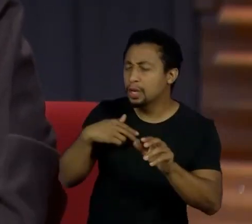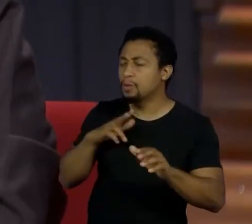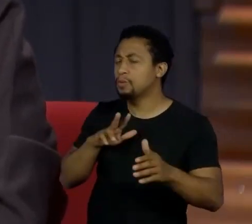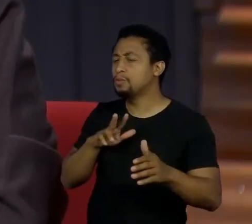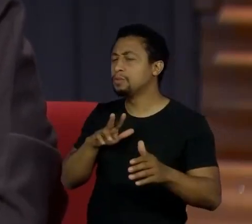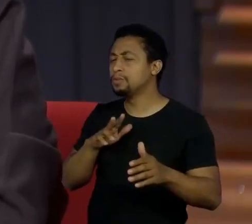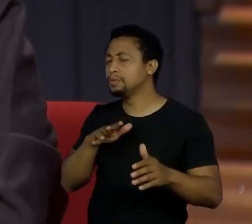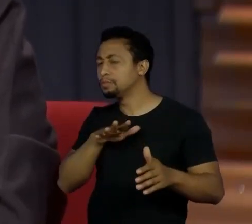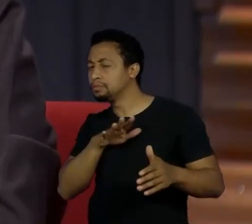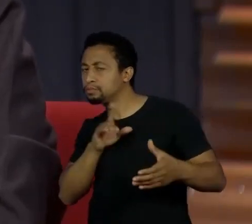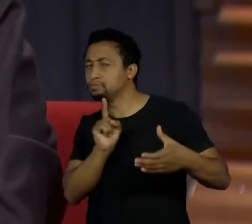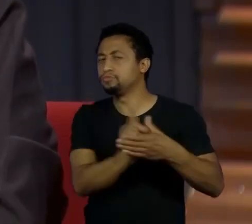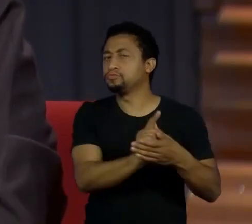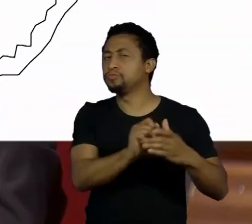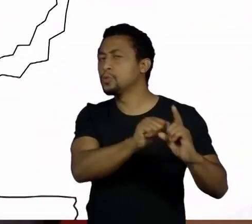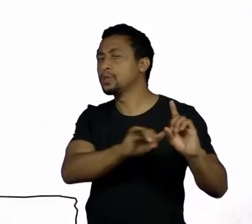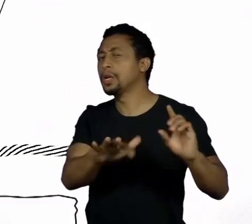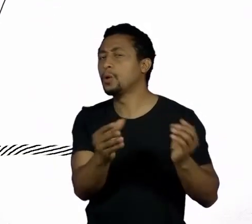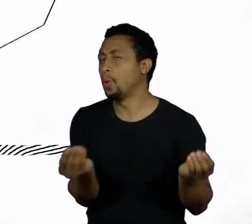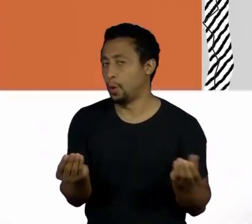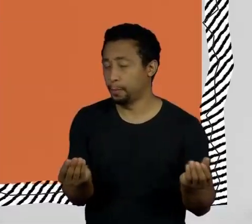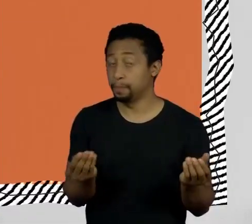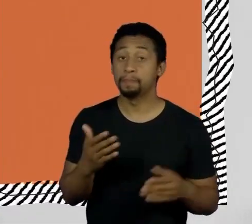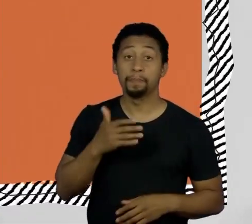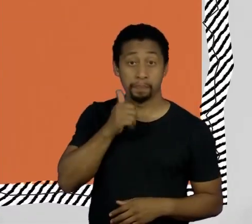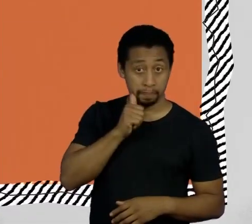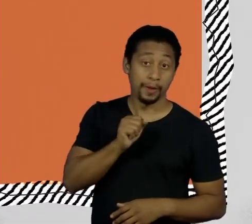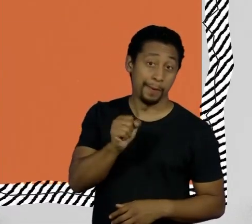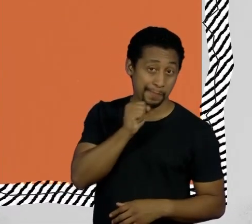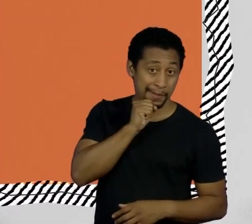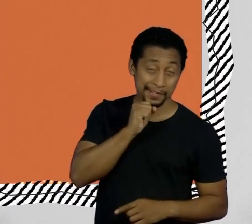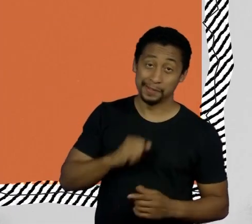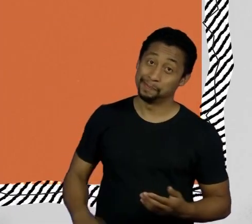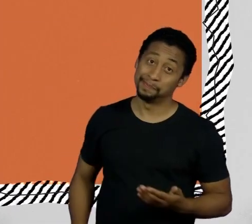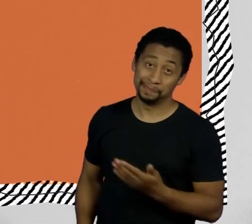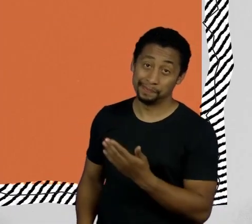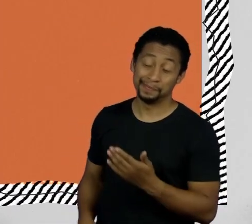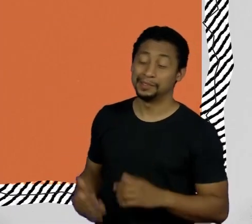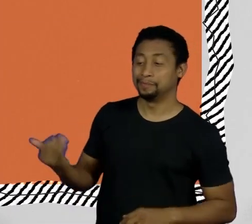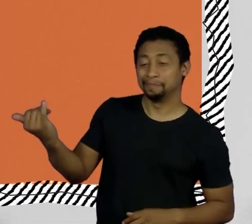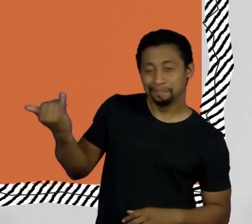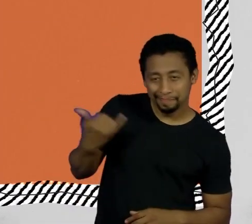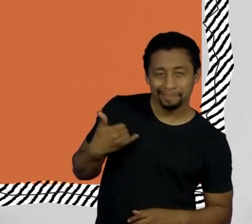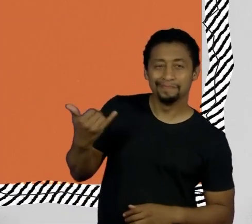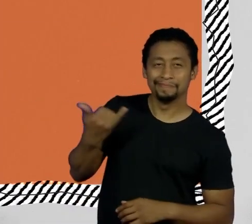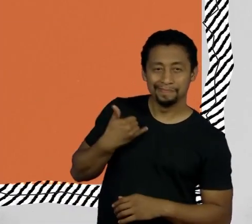né A minha mãe ela sempre me dizia